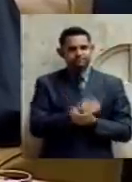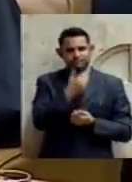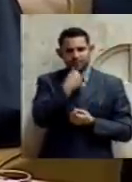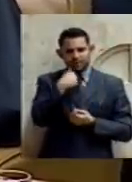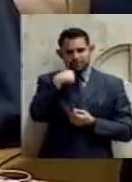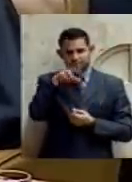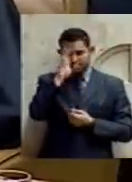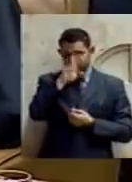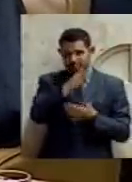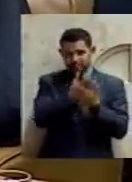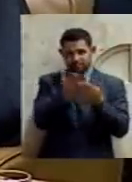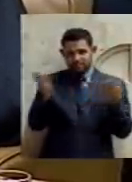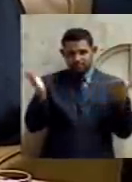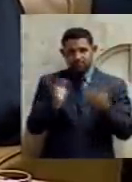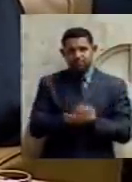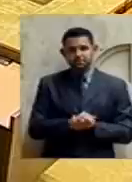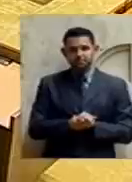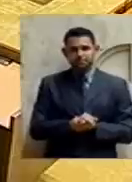senhores,